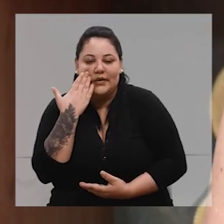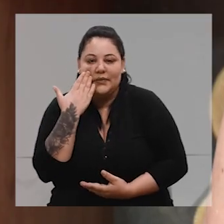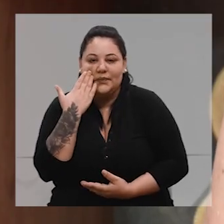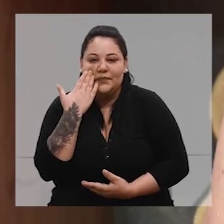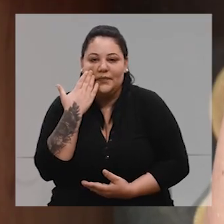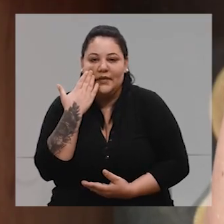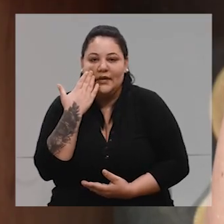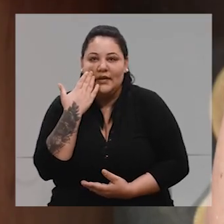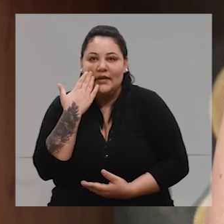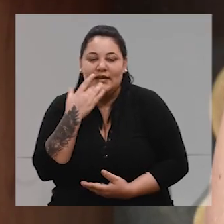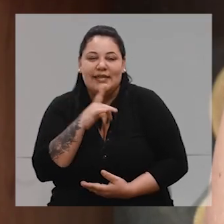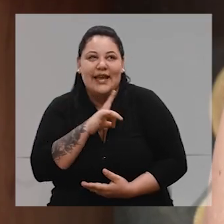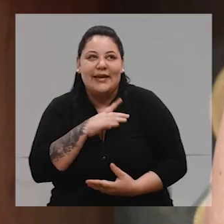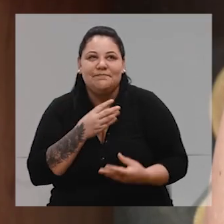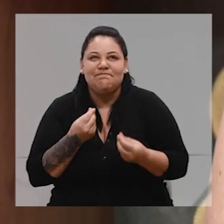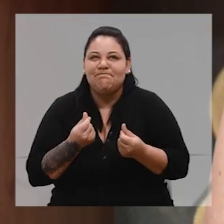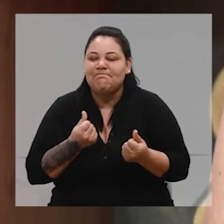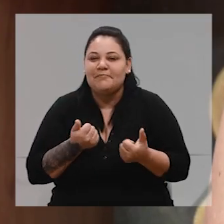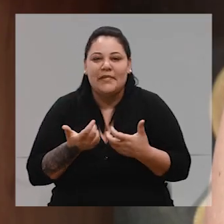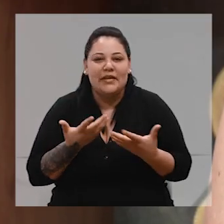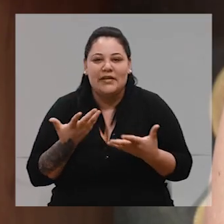que eles têm